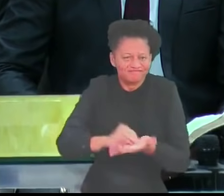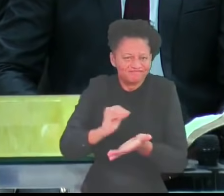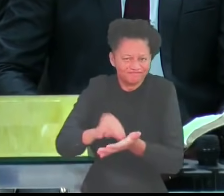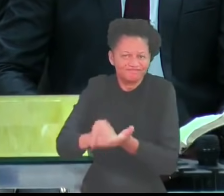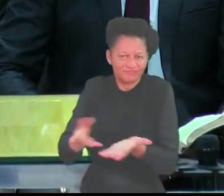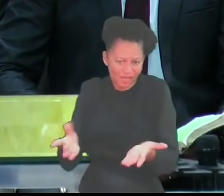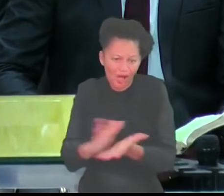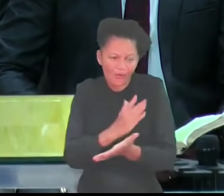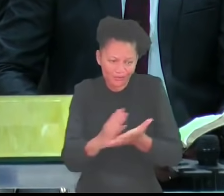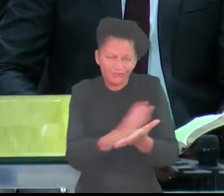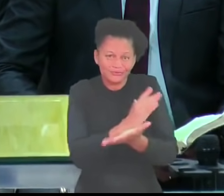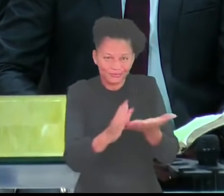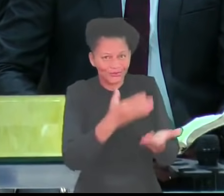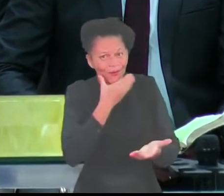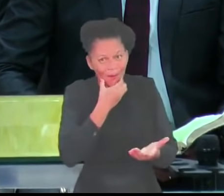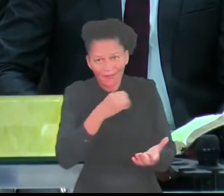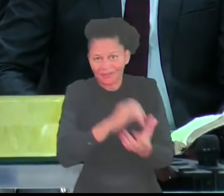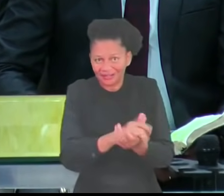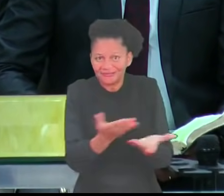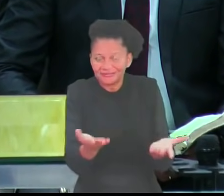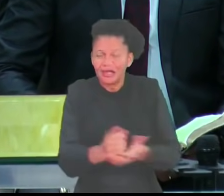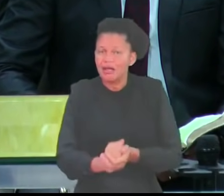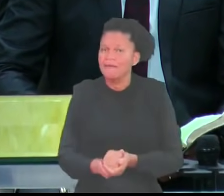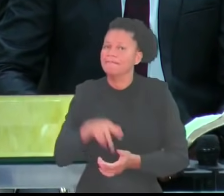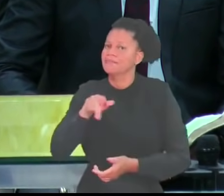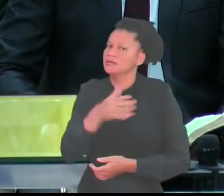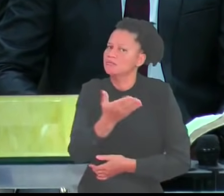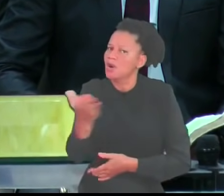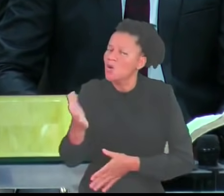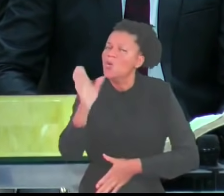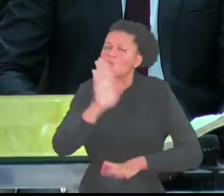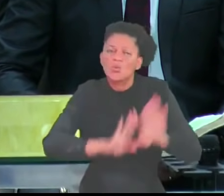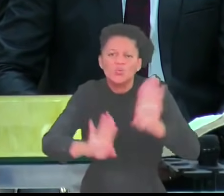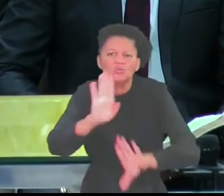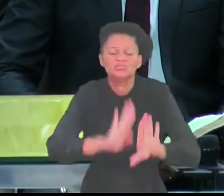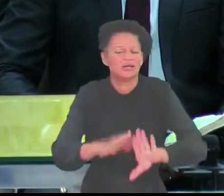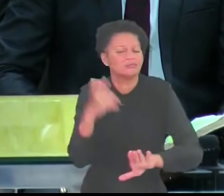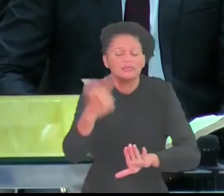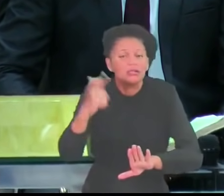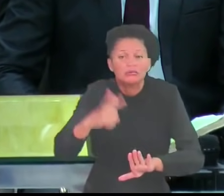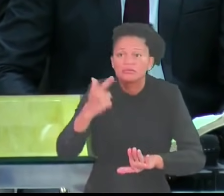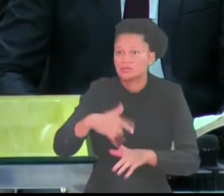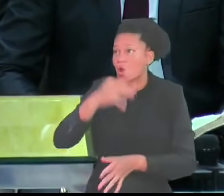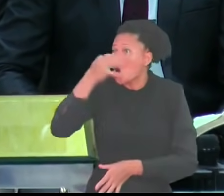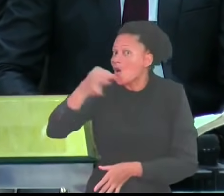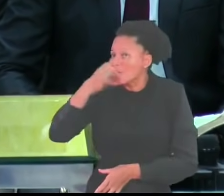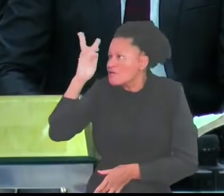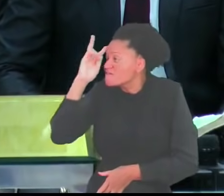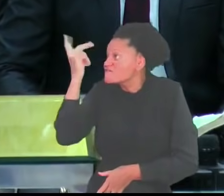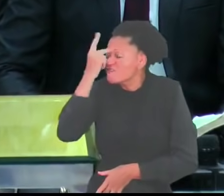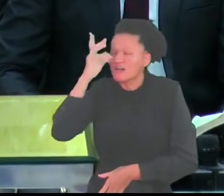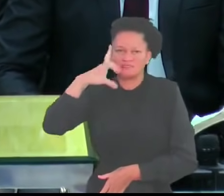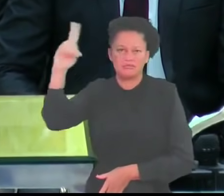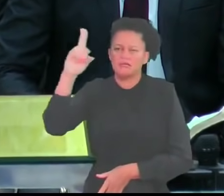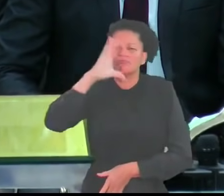Meus amados irmãos, não tenha ideia equivocada do seu Deus. O seu Deus é